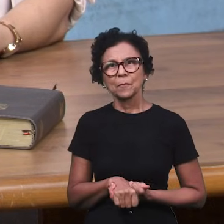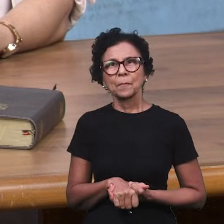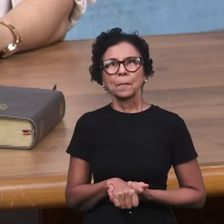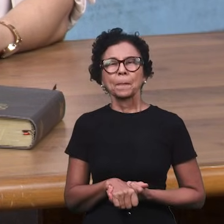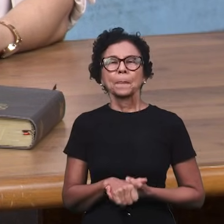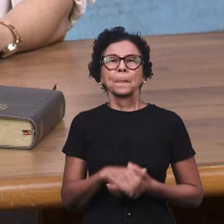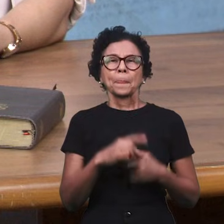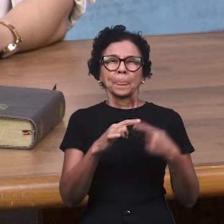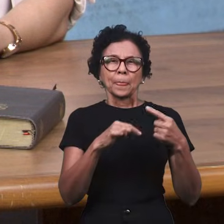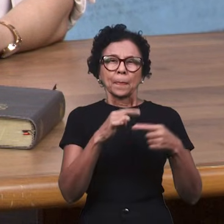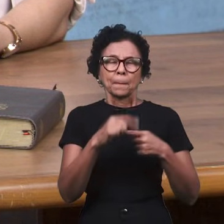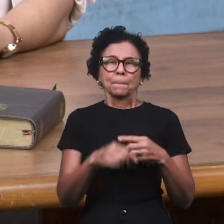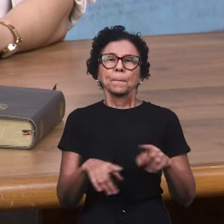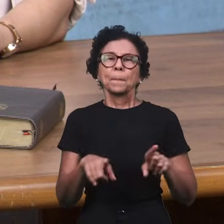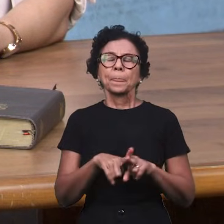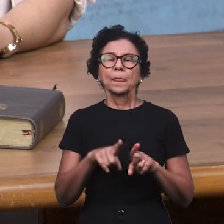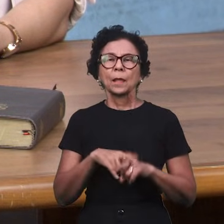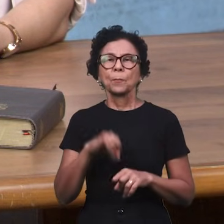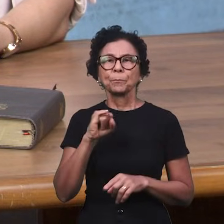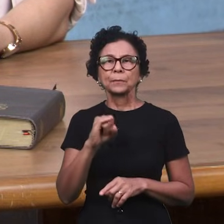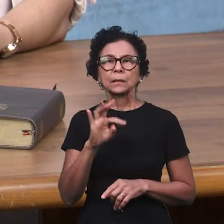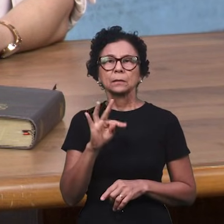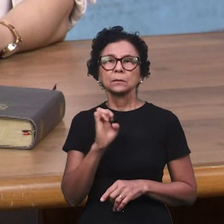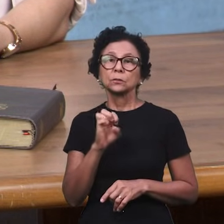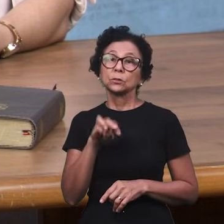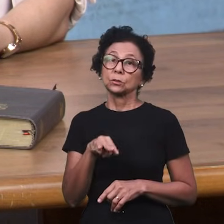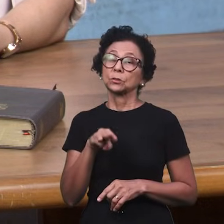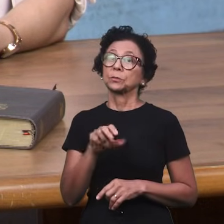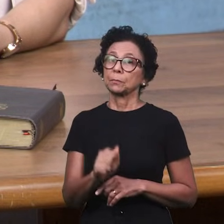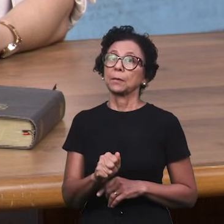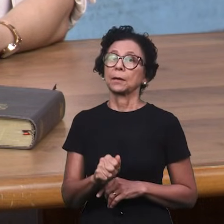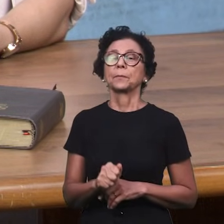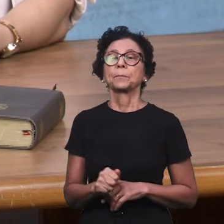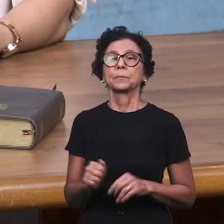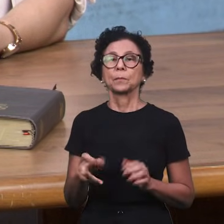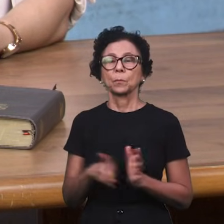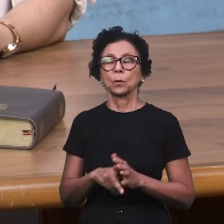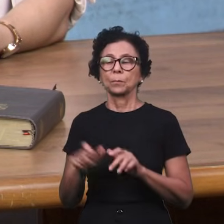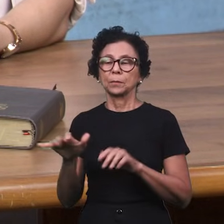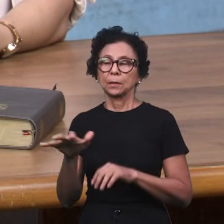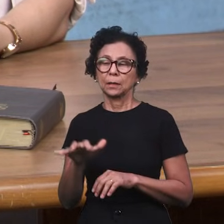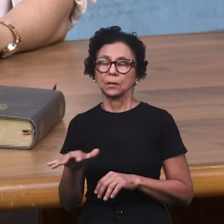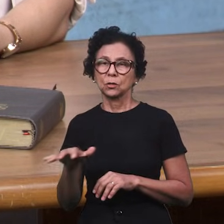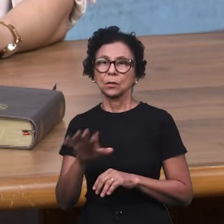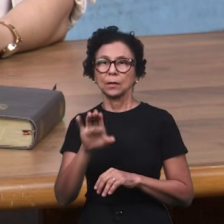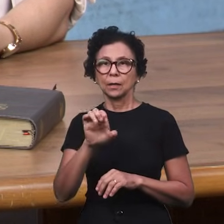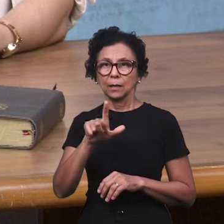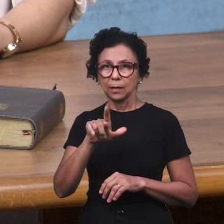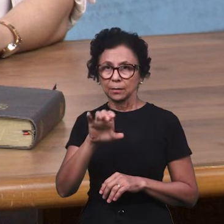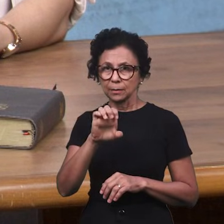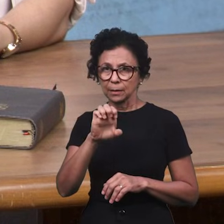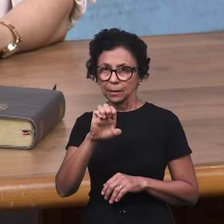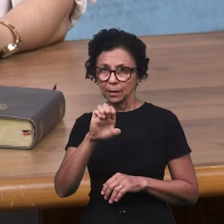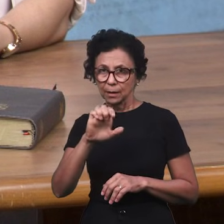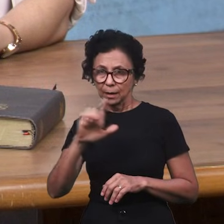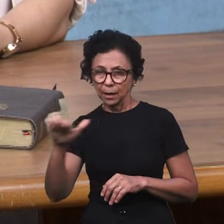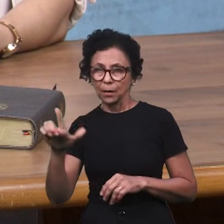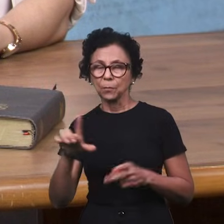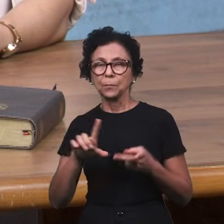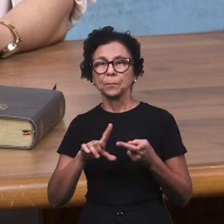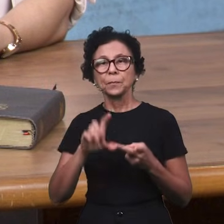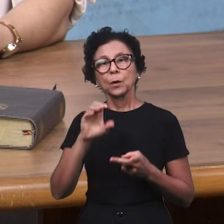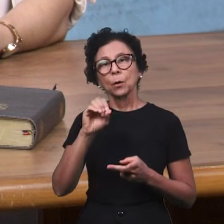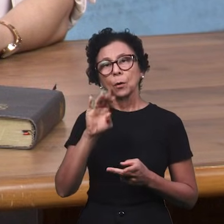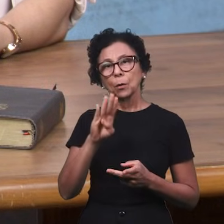Eunaão, e Itma, o Moabita, Eliel e Obed, e Jaaziel